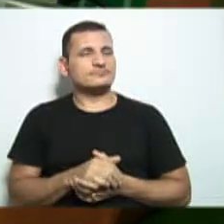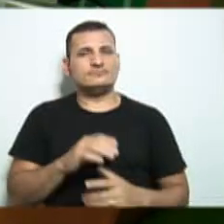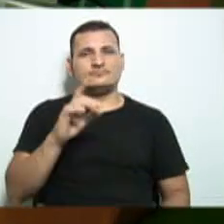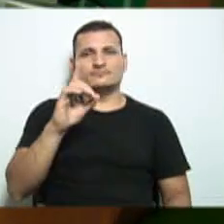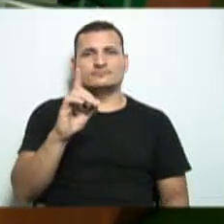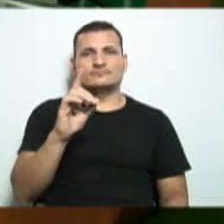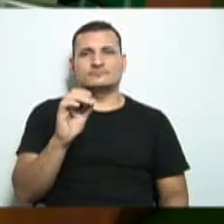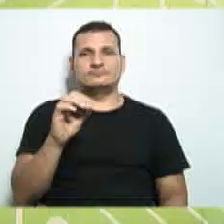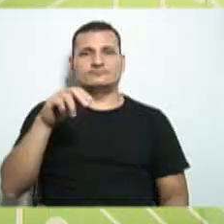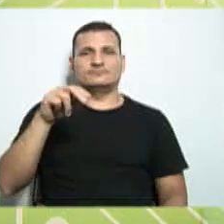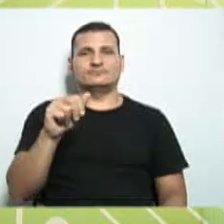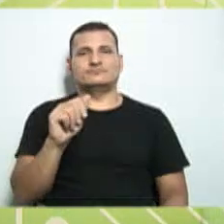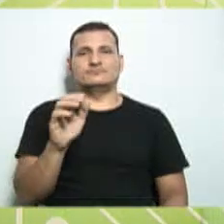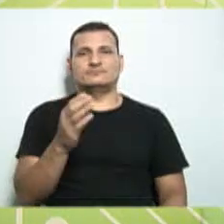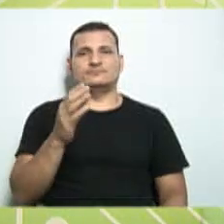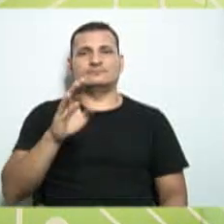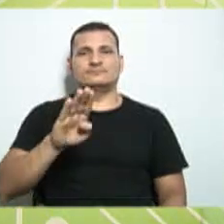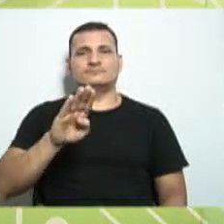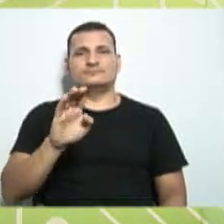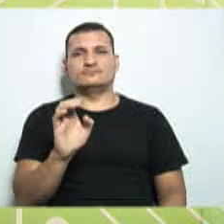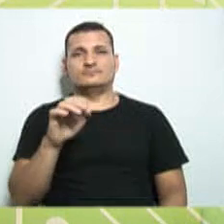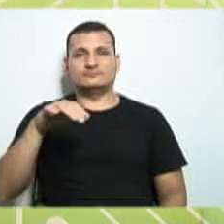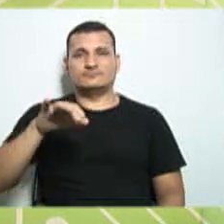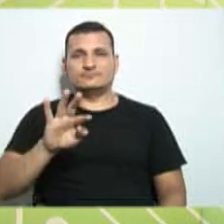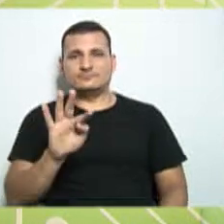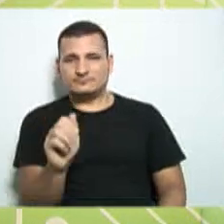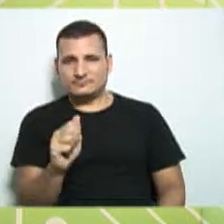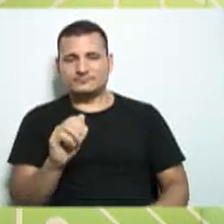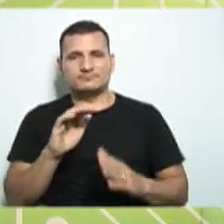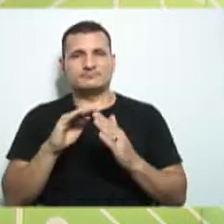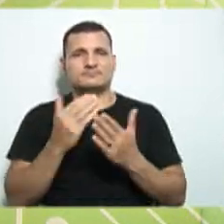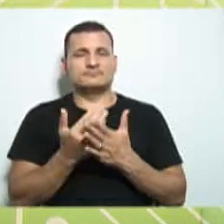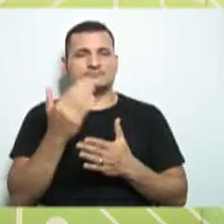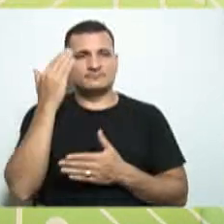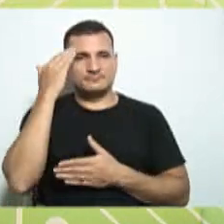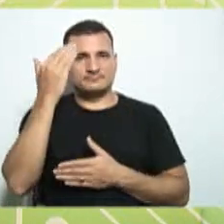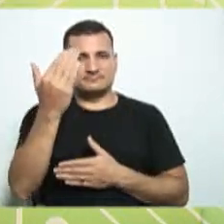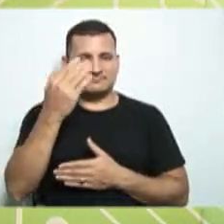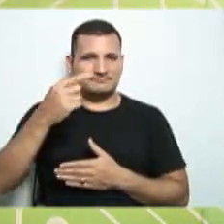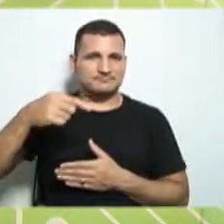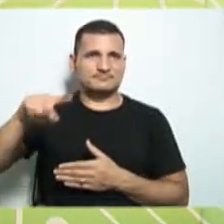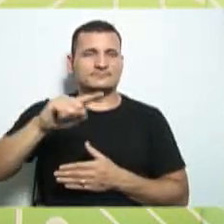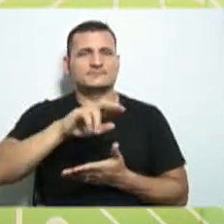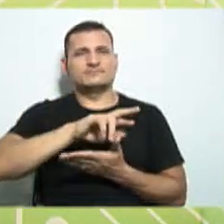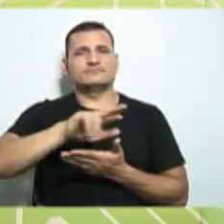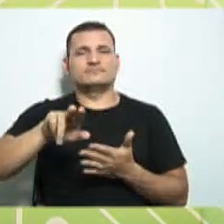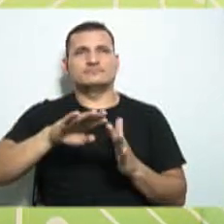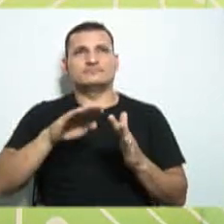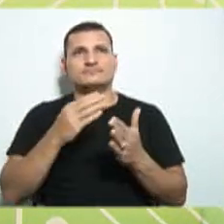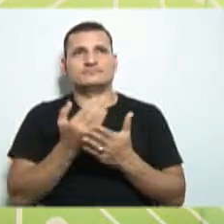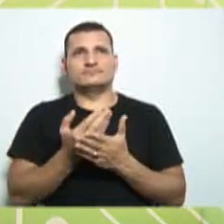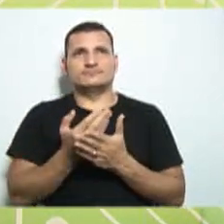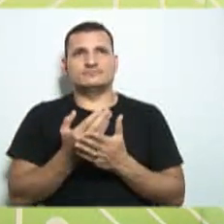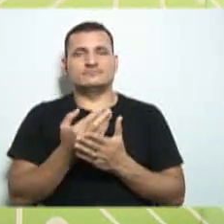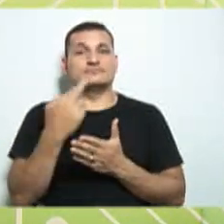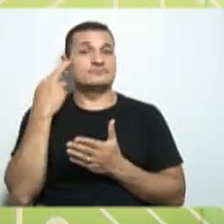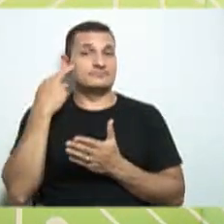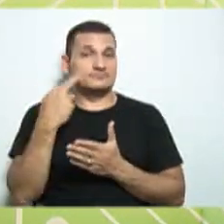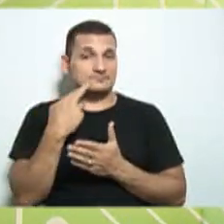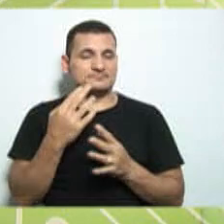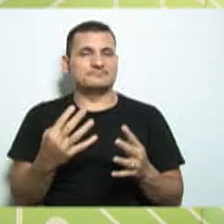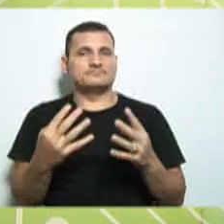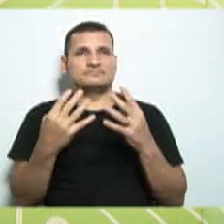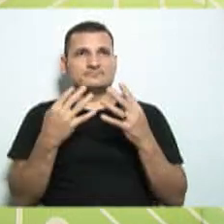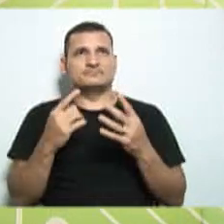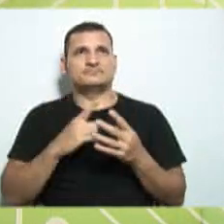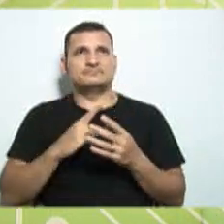Dona Benta. Dona Benta, escola, pessoal da escola Dona Benta, muito obrigado, pessoal da escola, das várias escolas do nosso estado de Rondônia que estão nos acompanhando